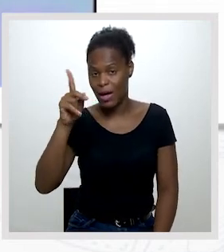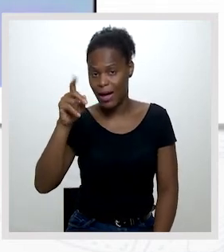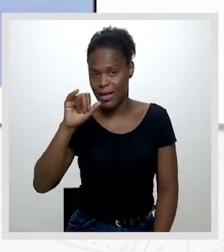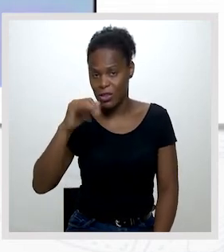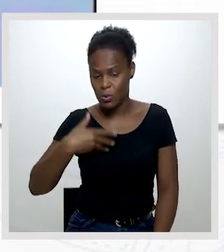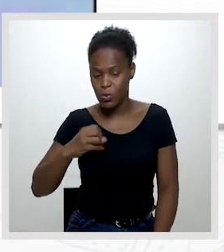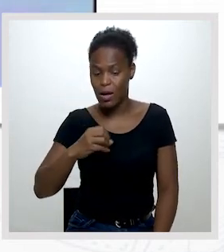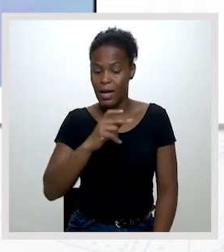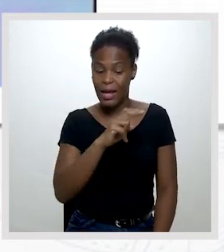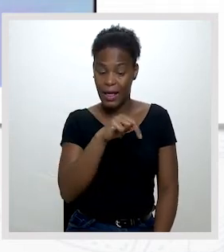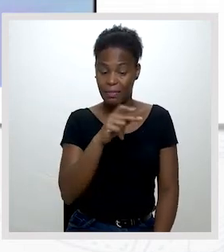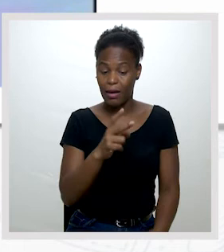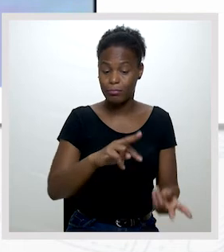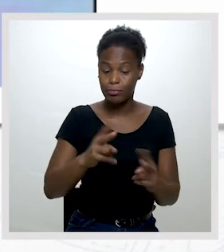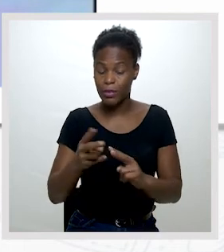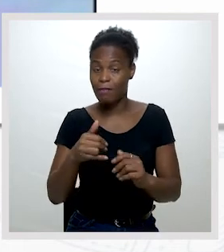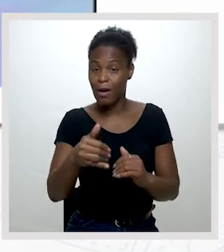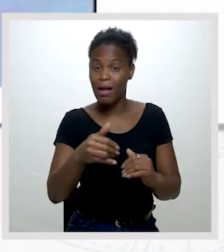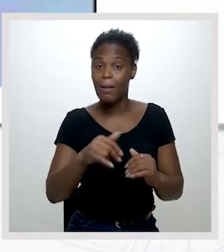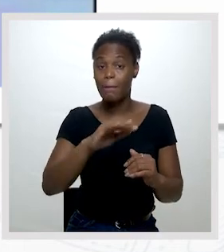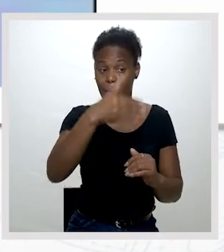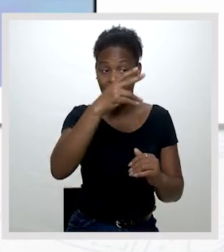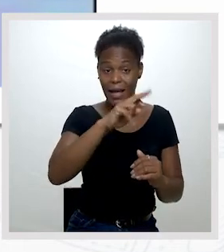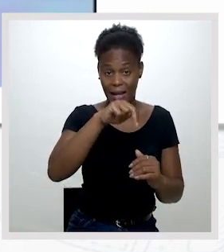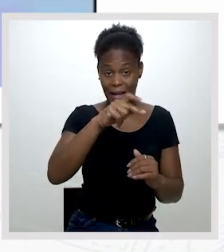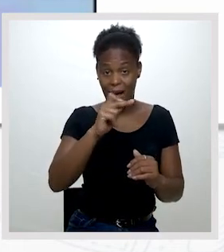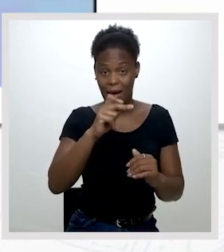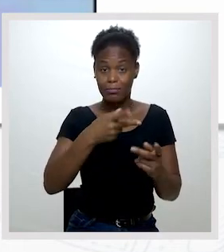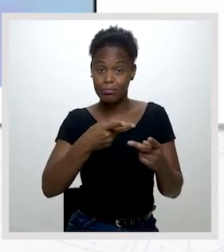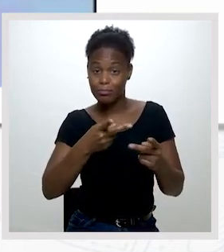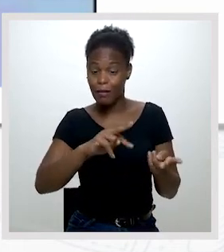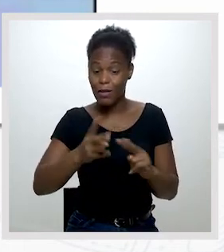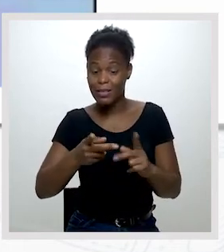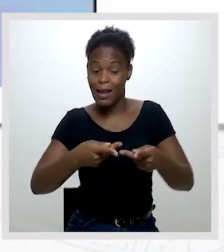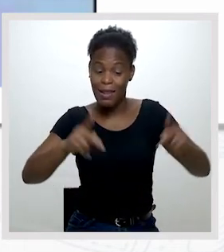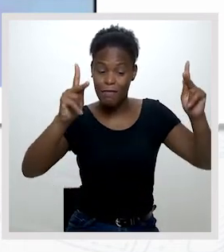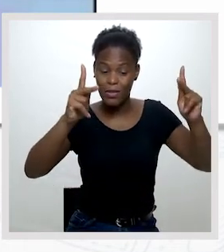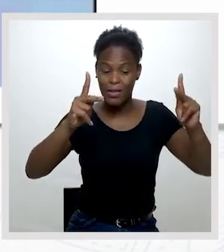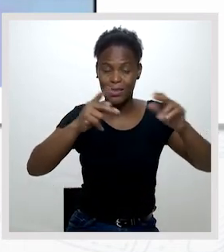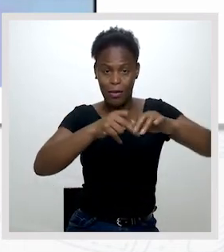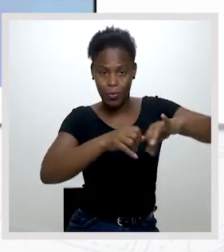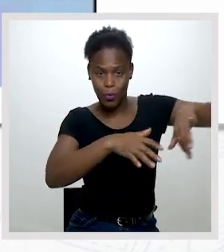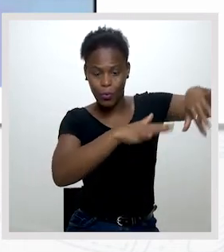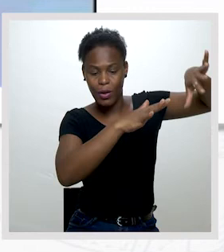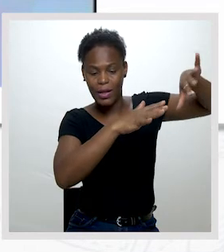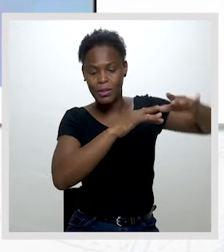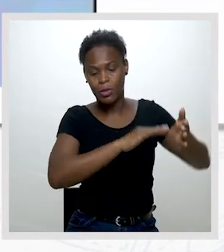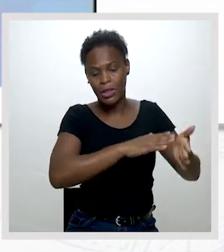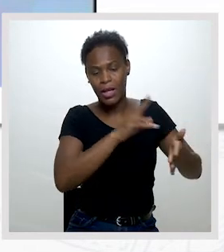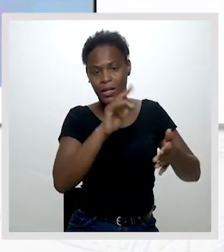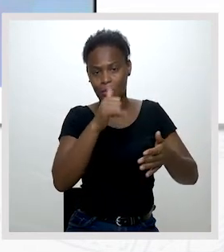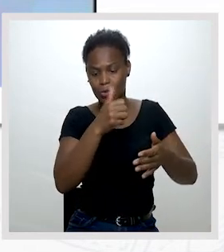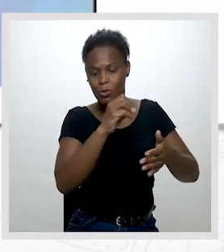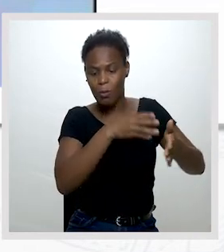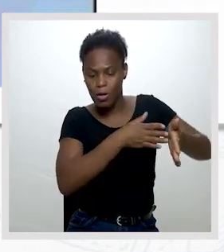ser libertado, o primeiro RNA de transferência, e a cadeia, como vocês podem ver, do ribossoma vai deslizar sobre o